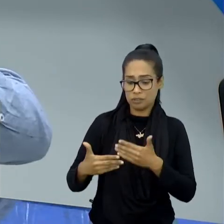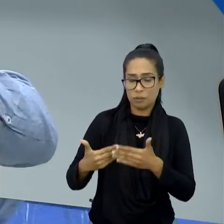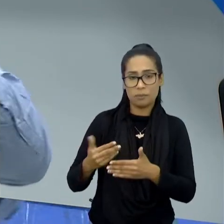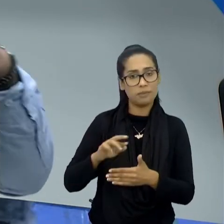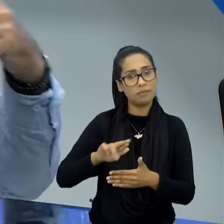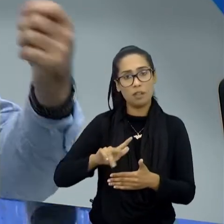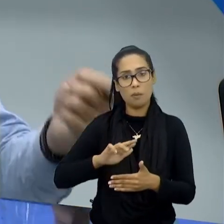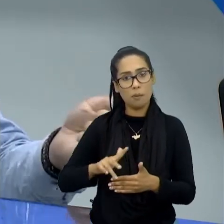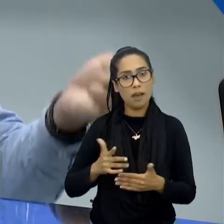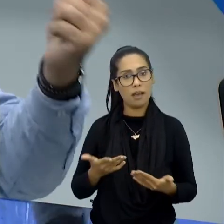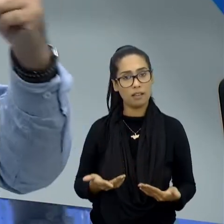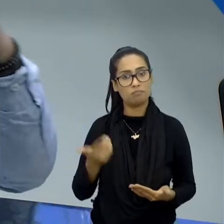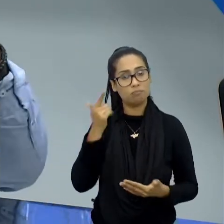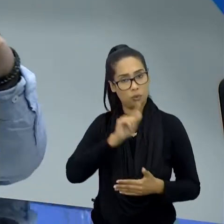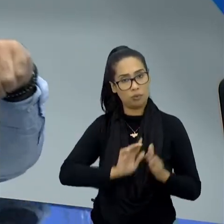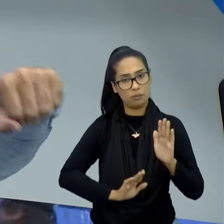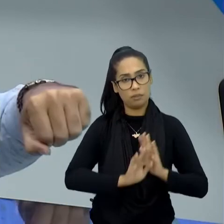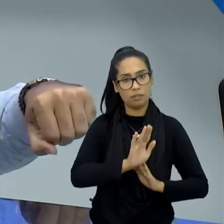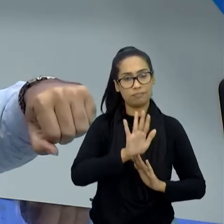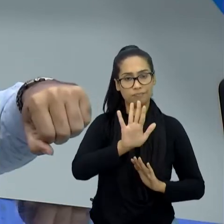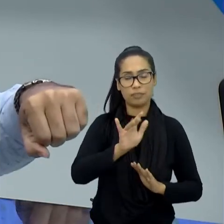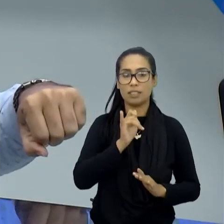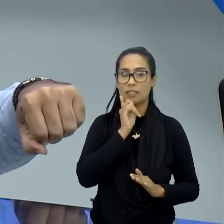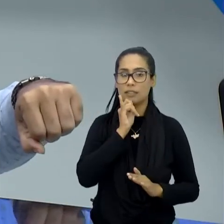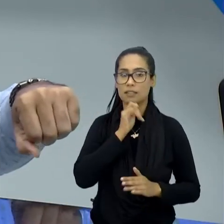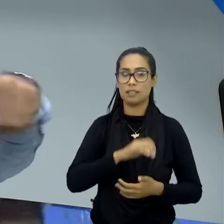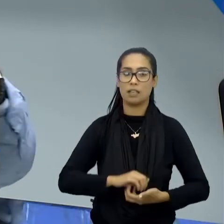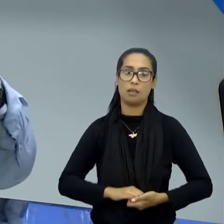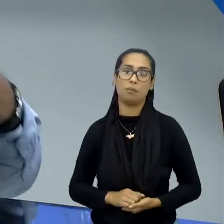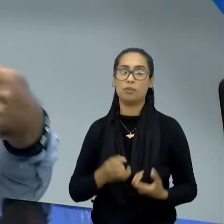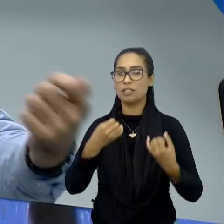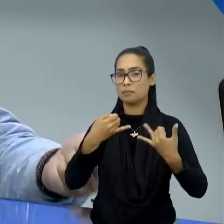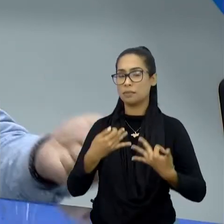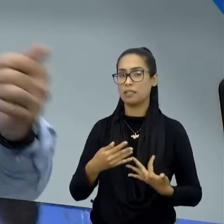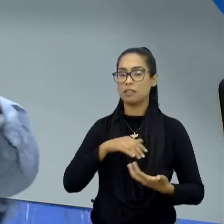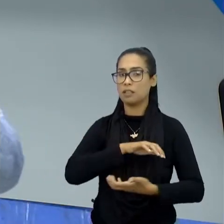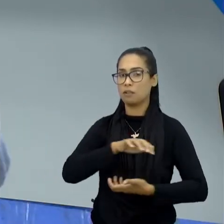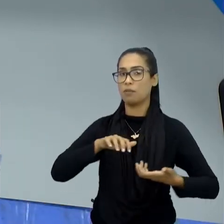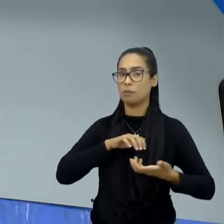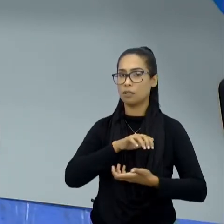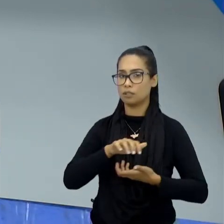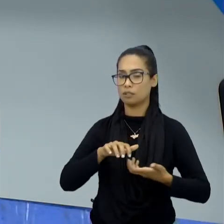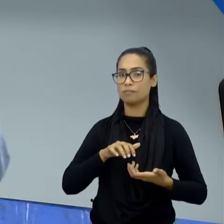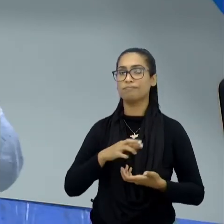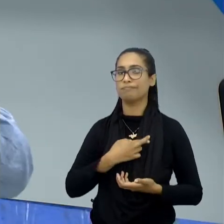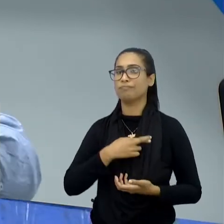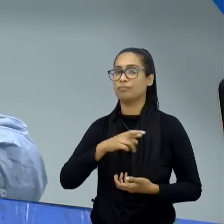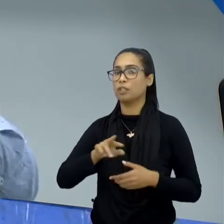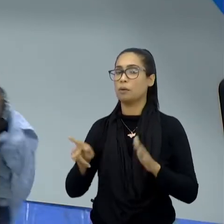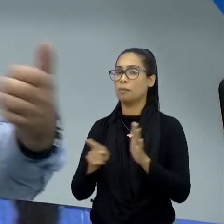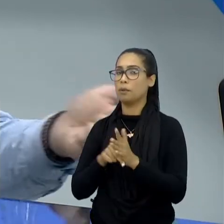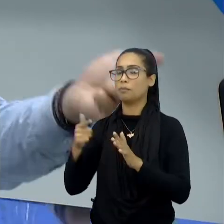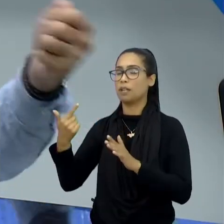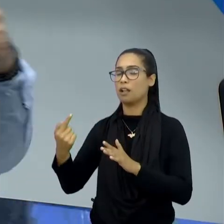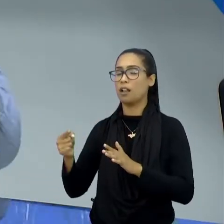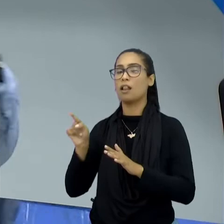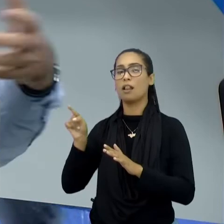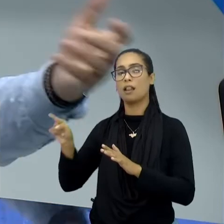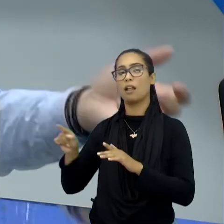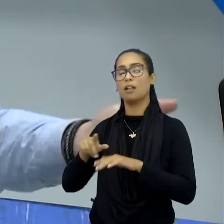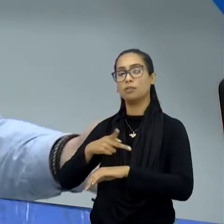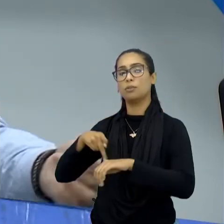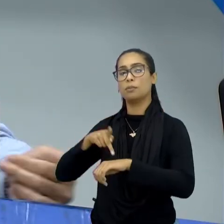E o meu exemplo sobre a Revolução Islâmica, que traz o fanatismo religioso, a teocracia no Irã, ou